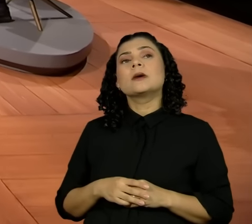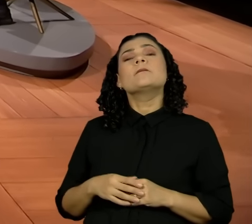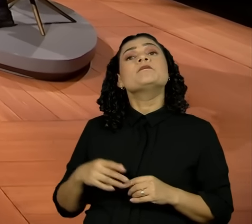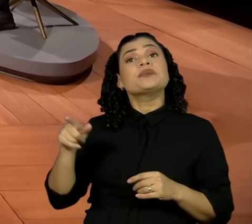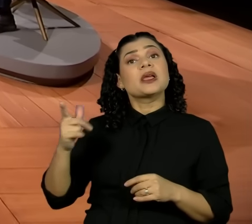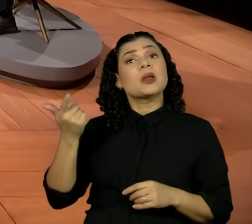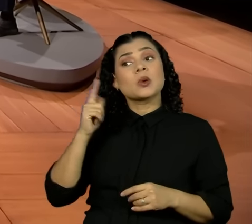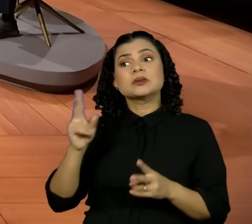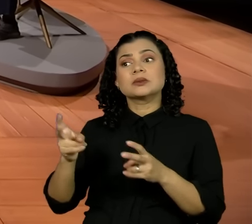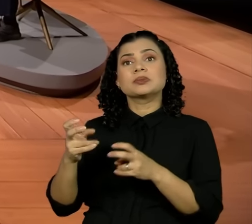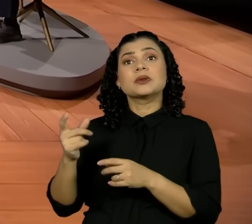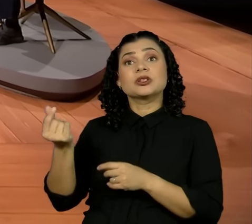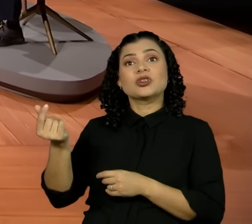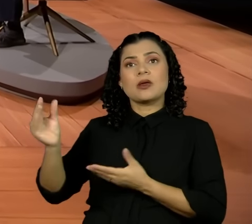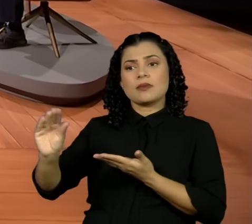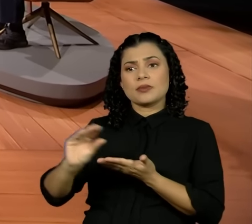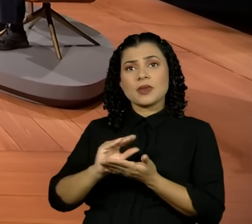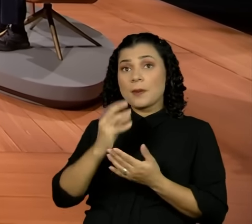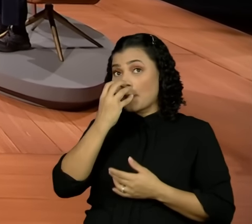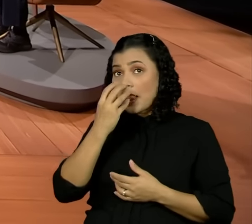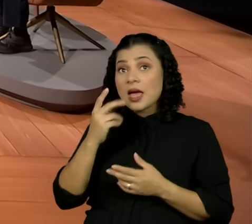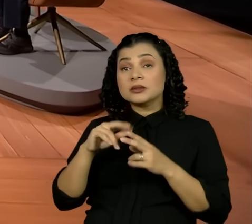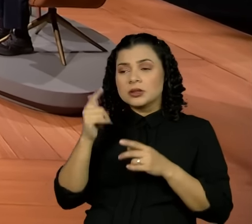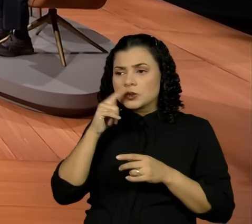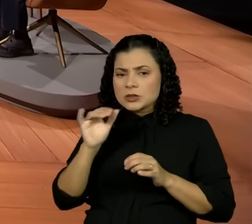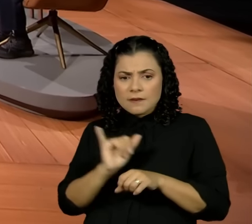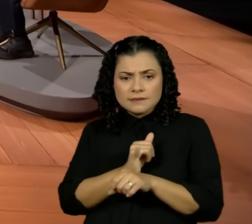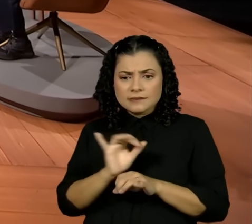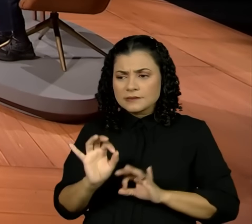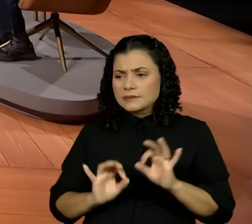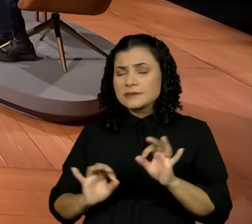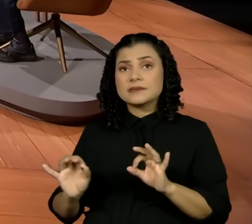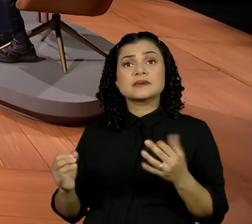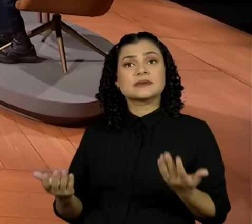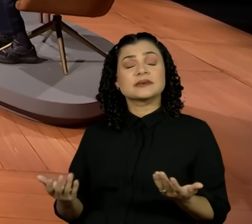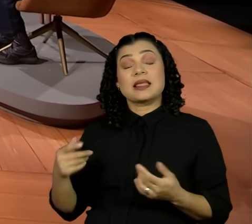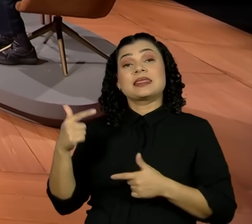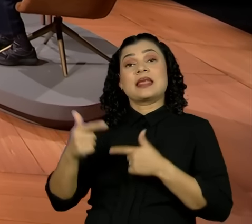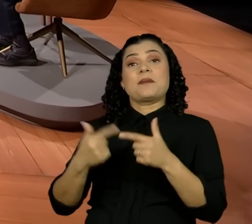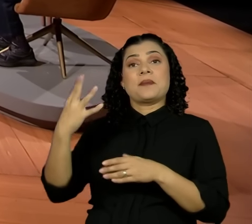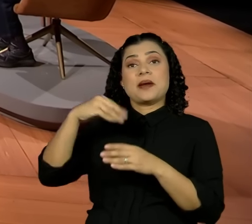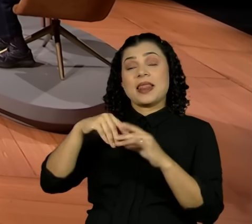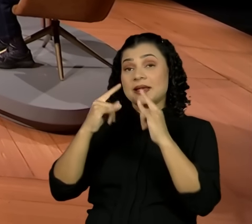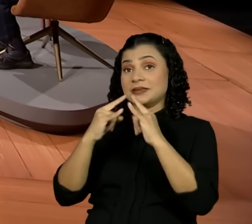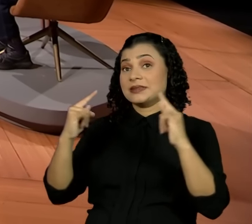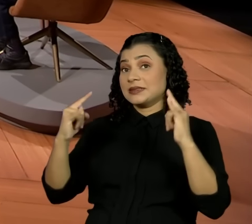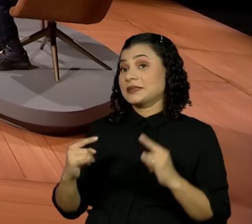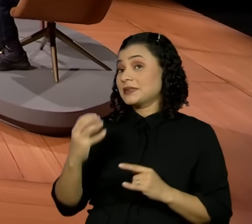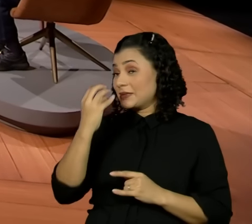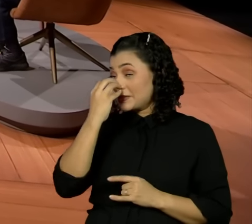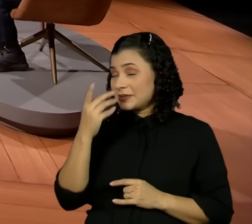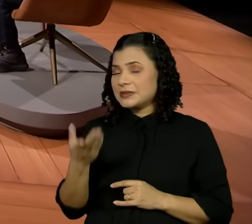ganhou um dinheirinho como palhaço, e ele aprendeu tudo do que é trabalhar em circo. Sabe, ele andava ali, vinha uma prostituta, um